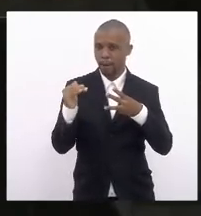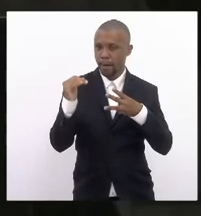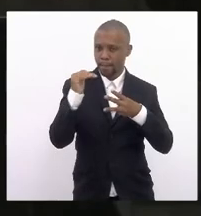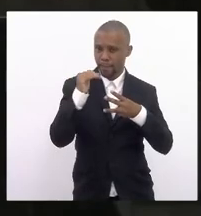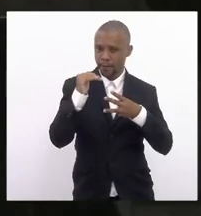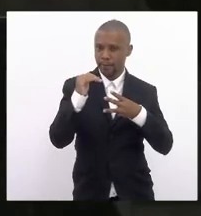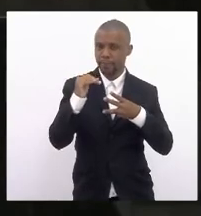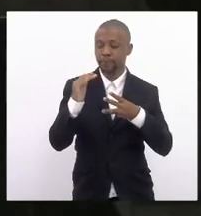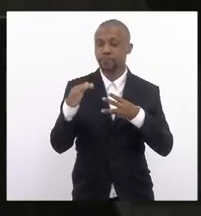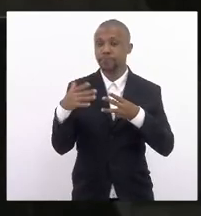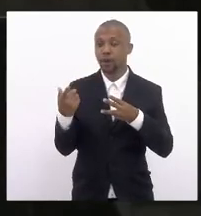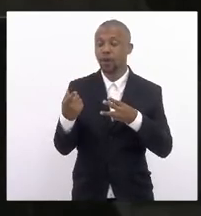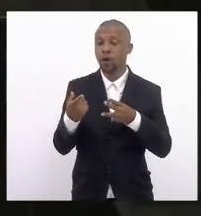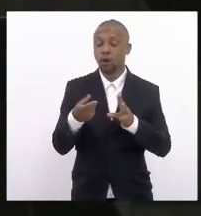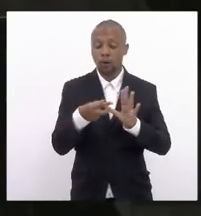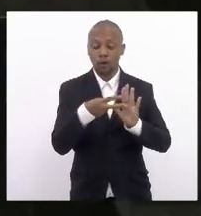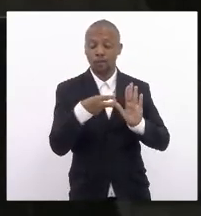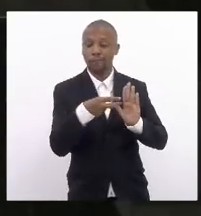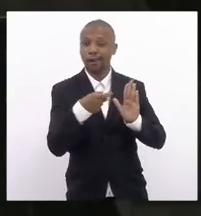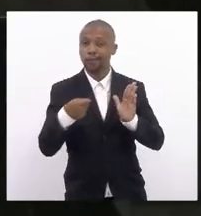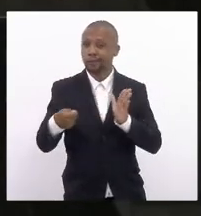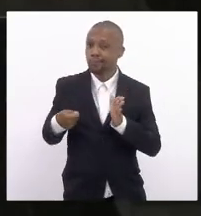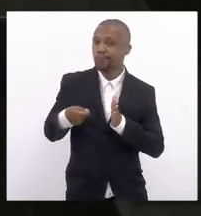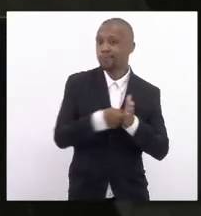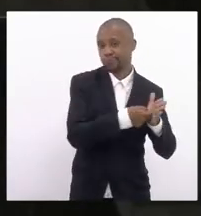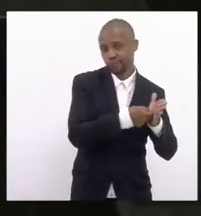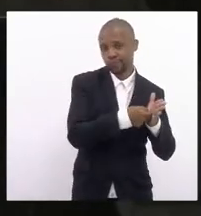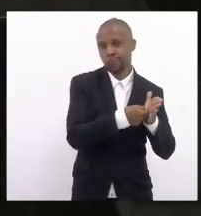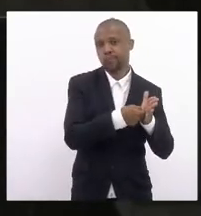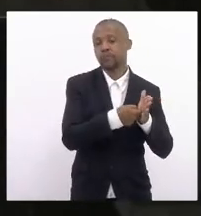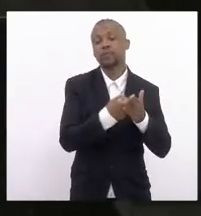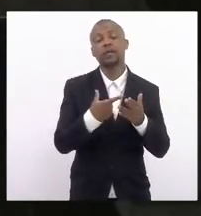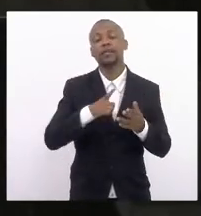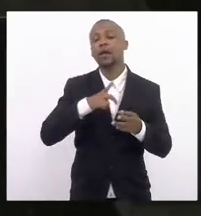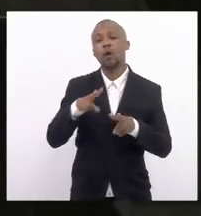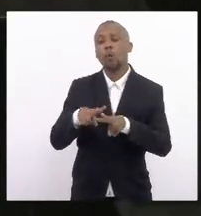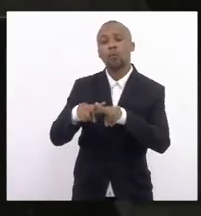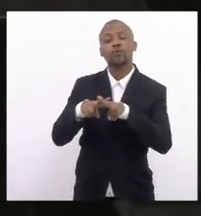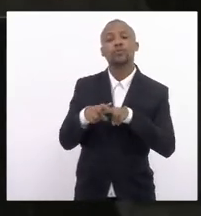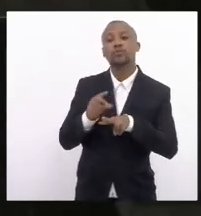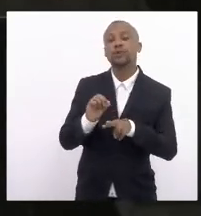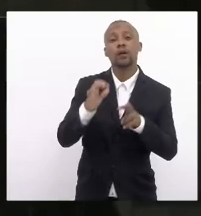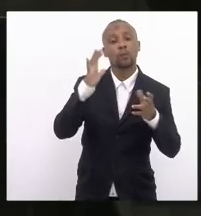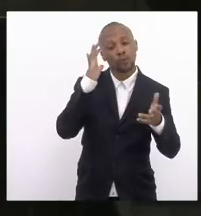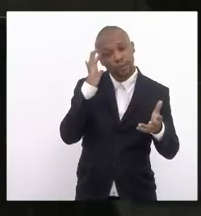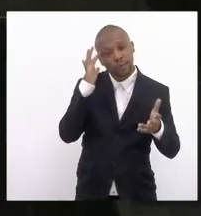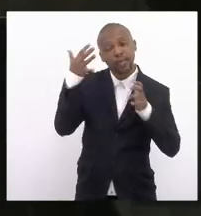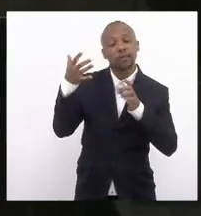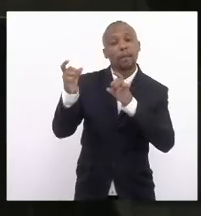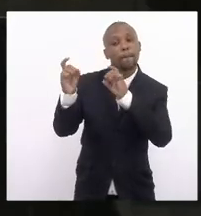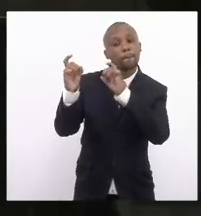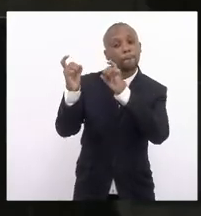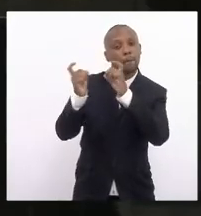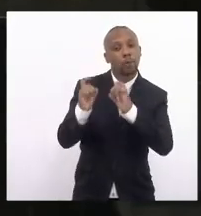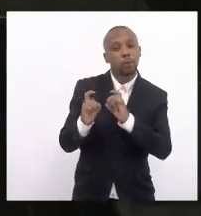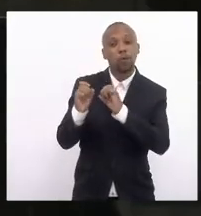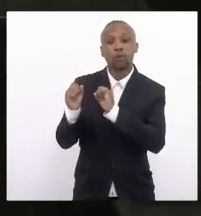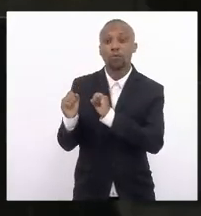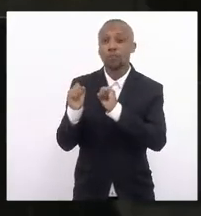E a derrubada do veto está se dando por decisão do